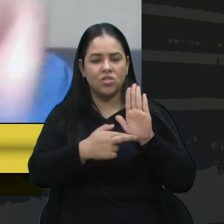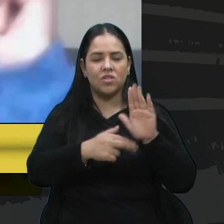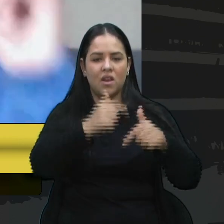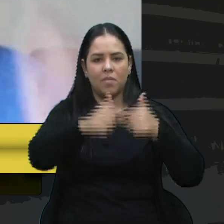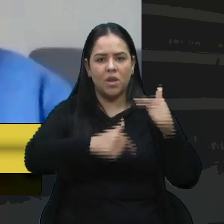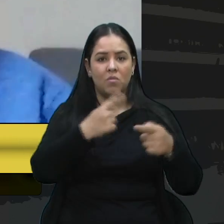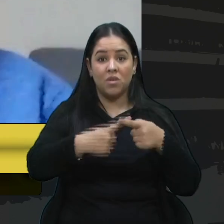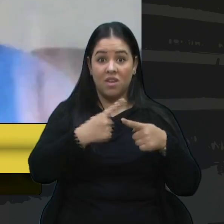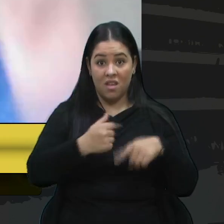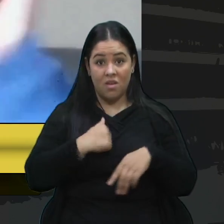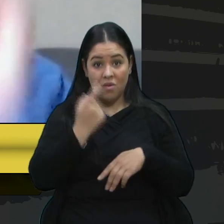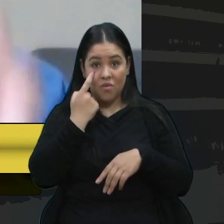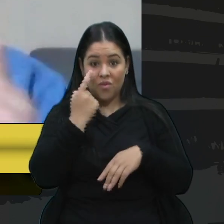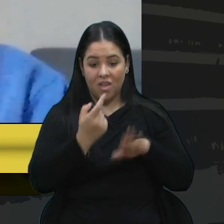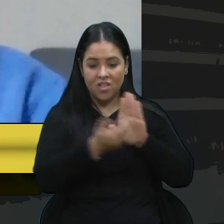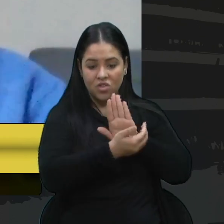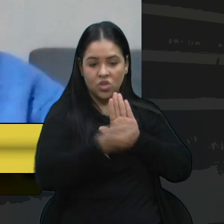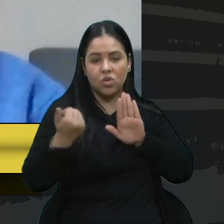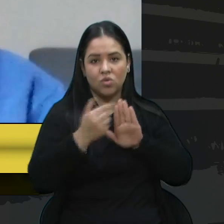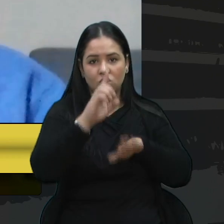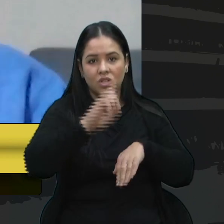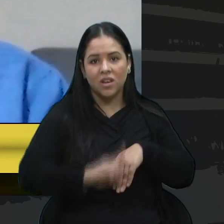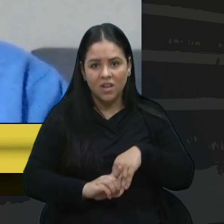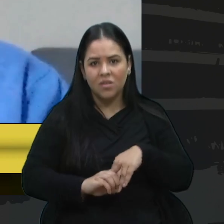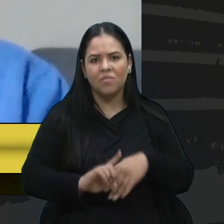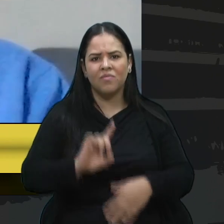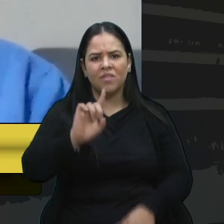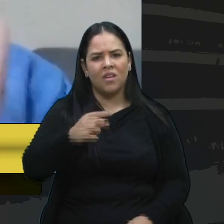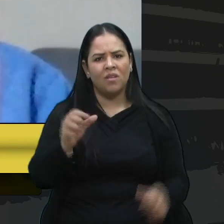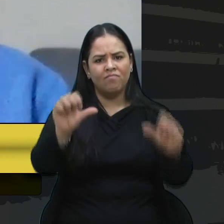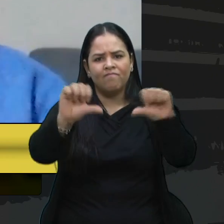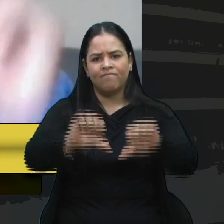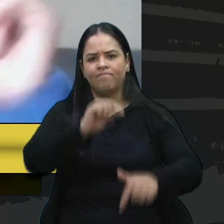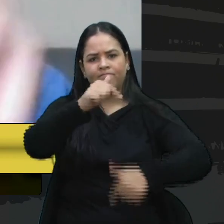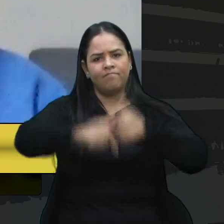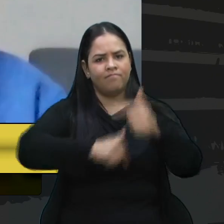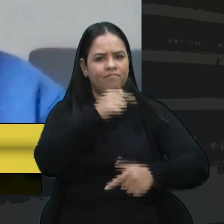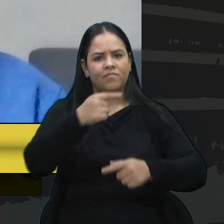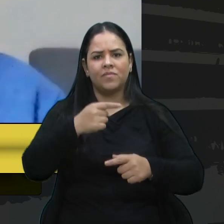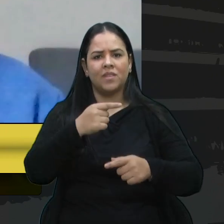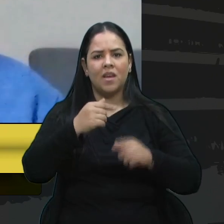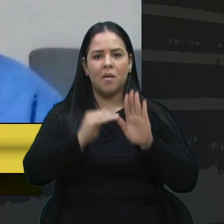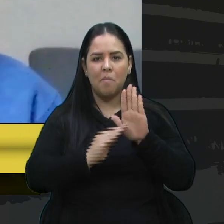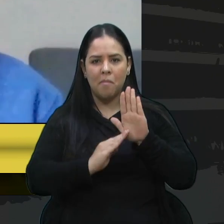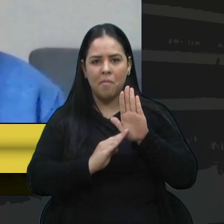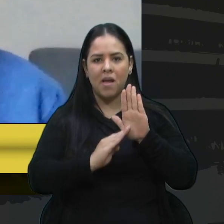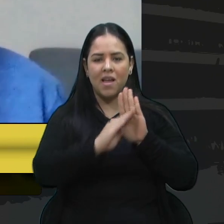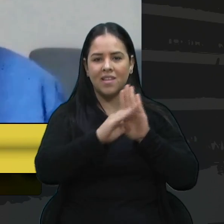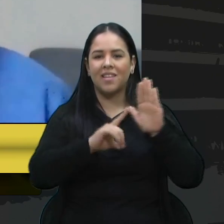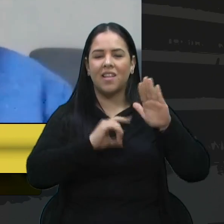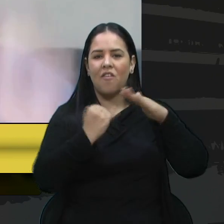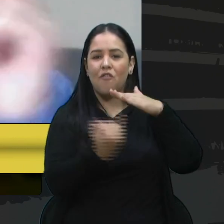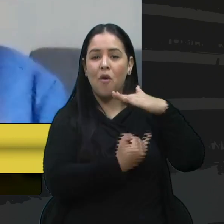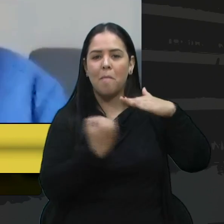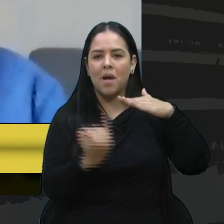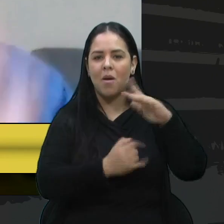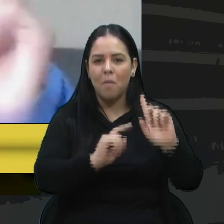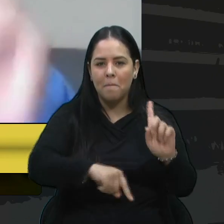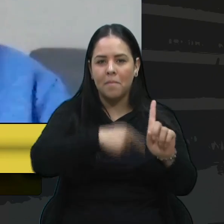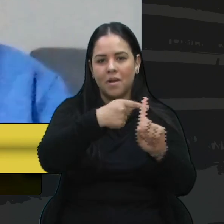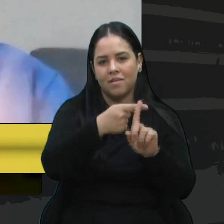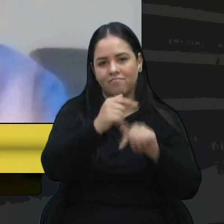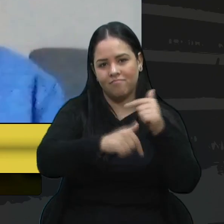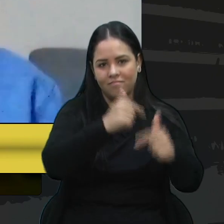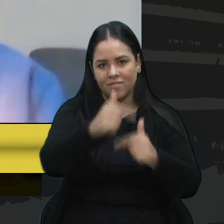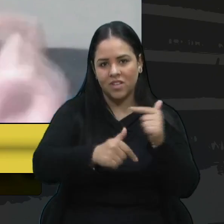que eu vi foi precarização do trabalho. O que eu vi foi um aumento da informalidade. Foi uma retirada